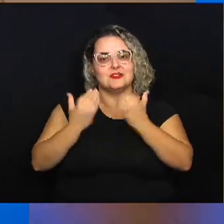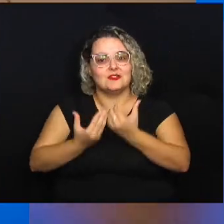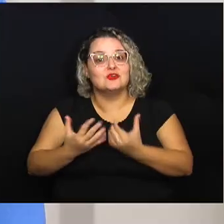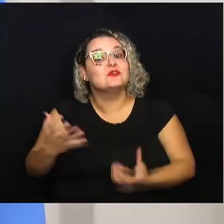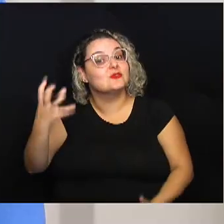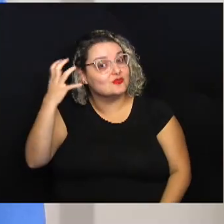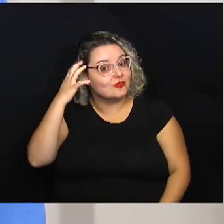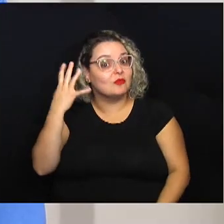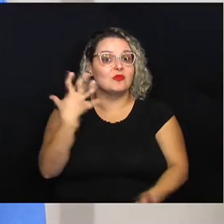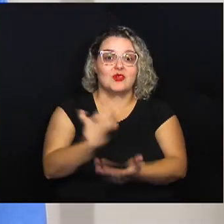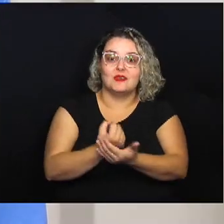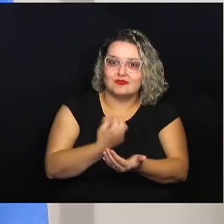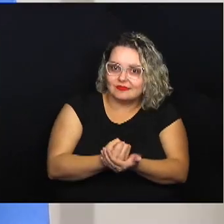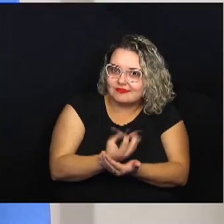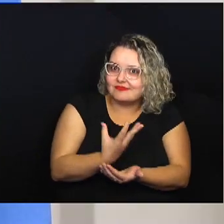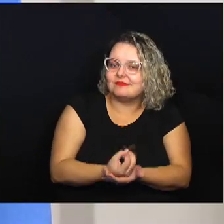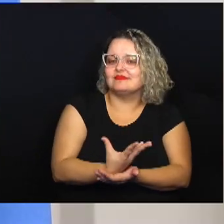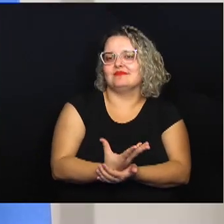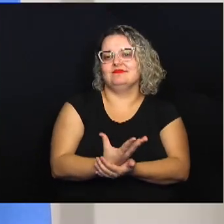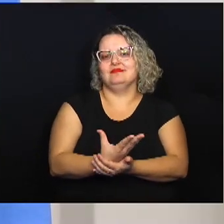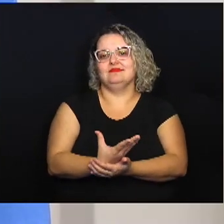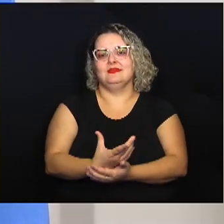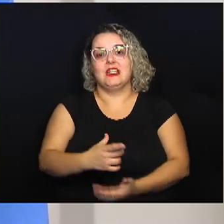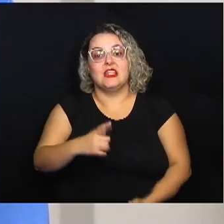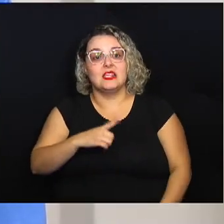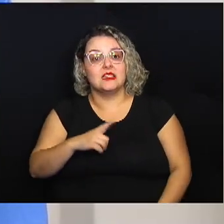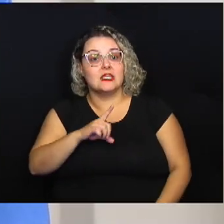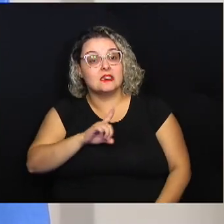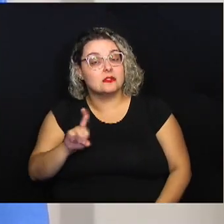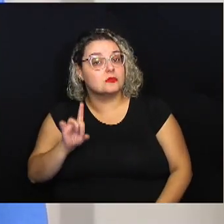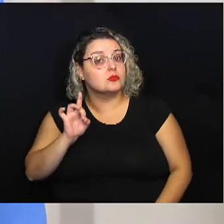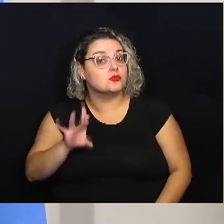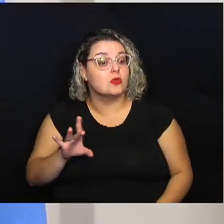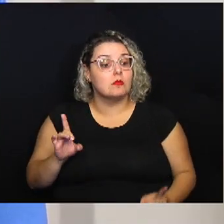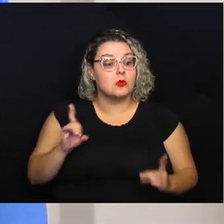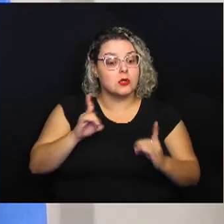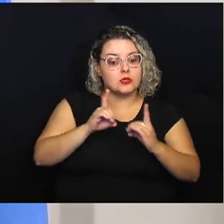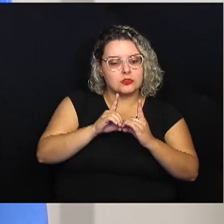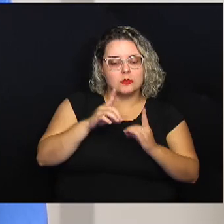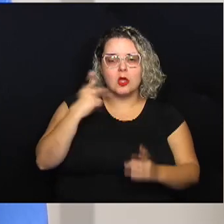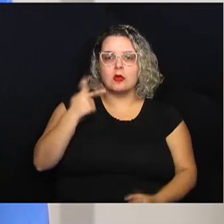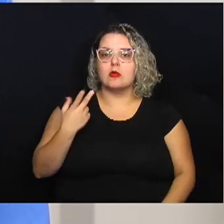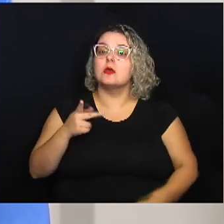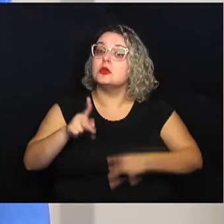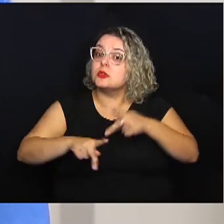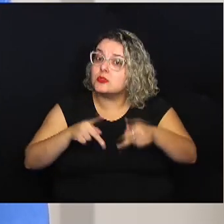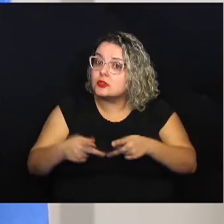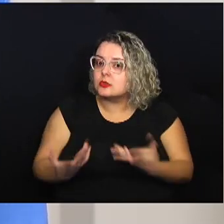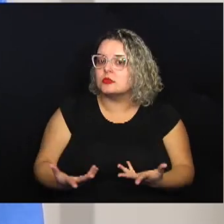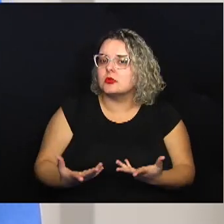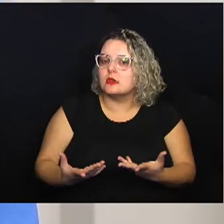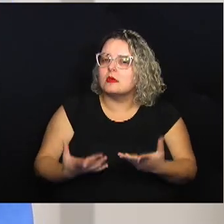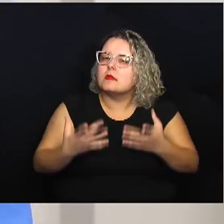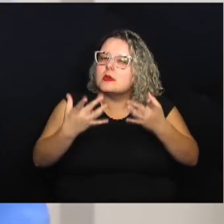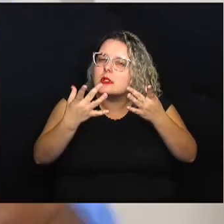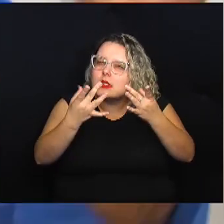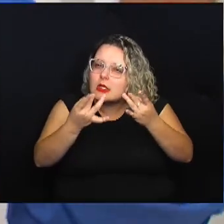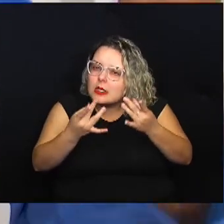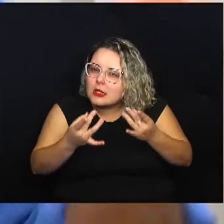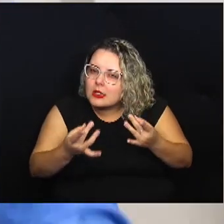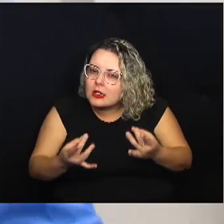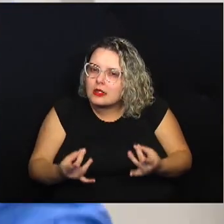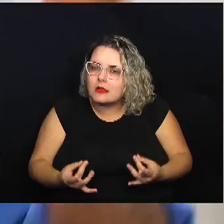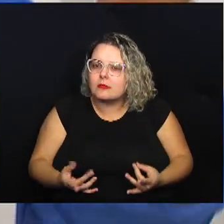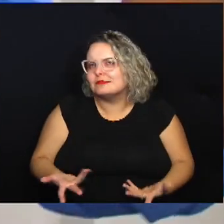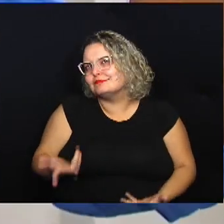podcast, busca não só aproximar o vereador da população, como desmistificar, como se o